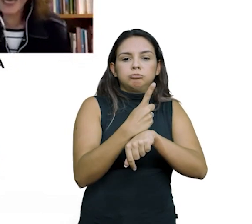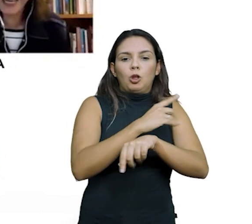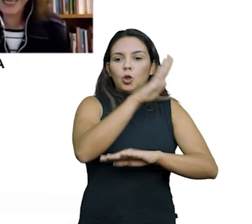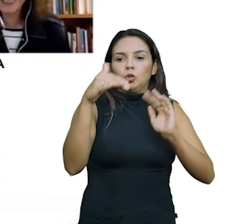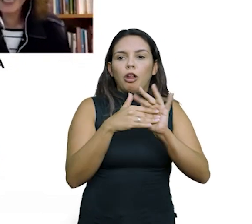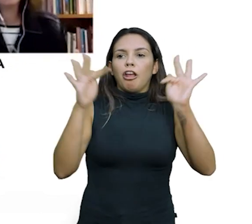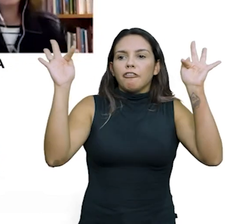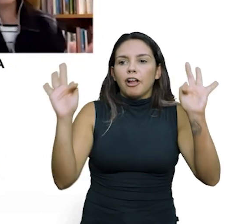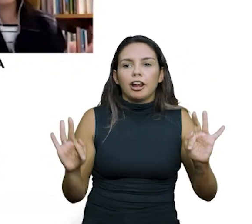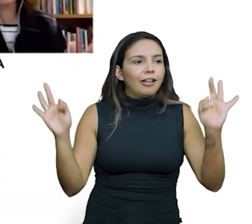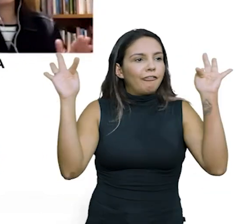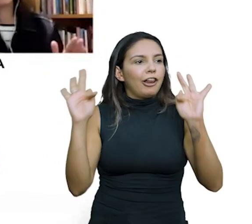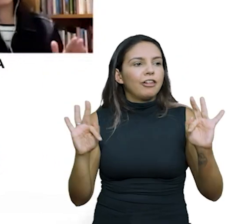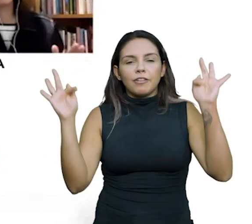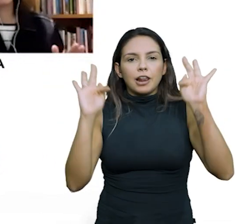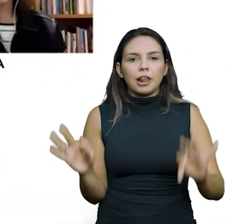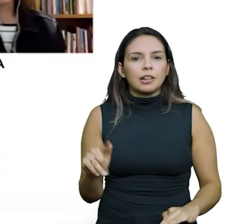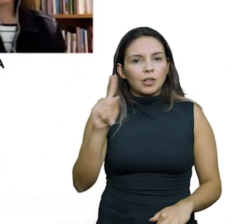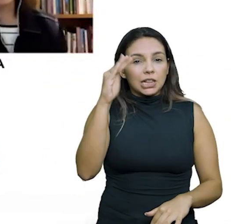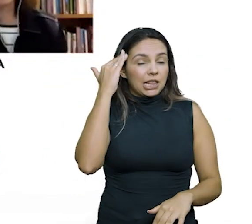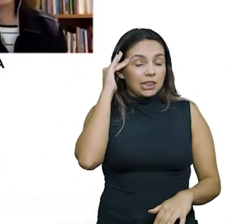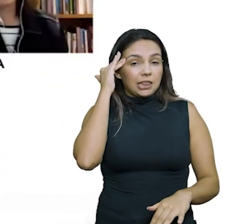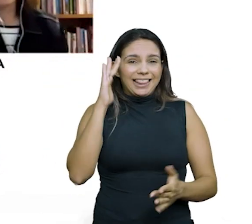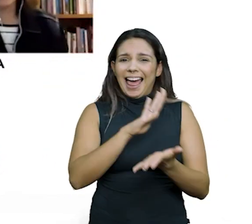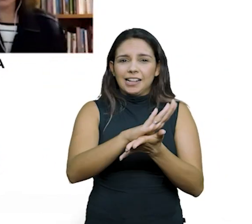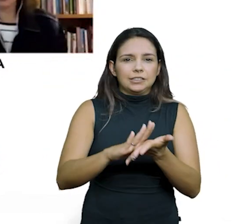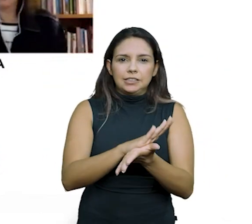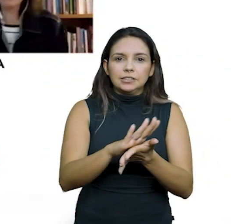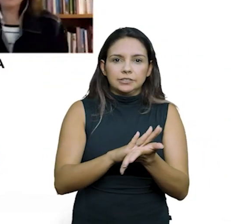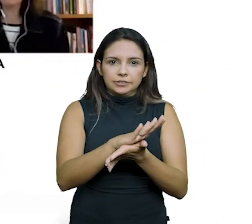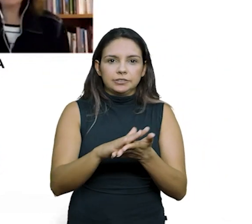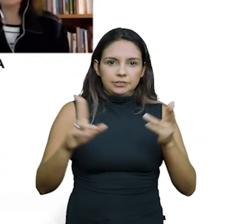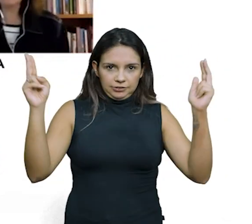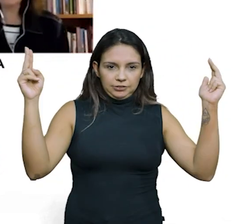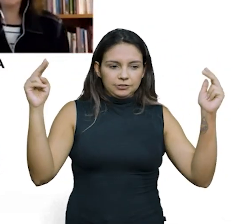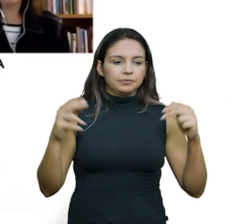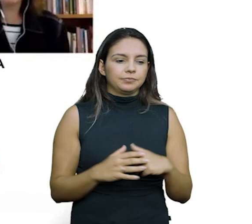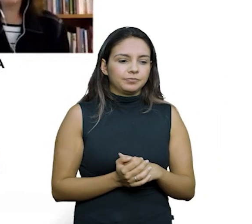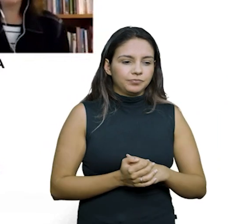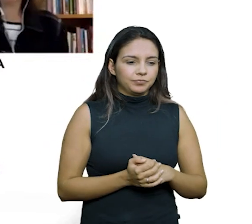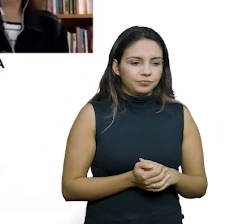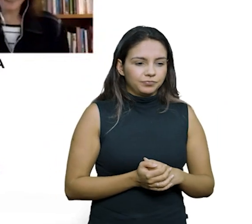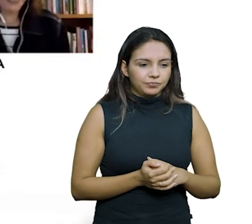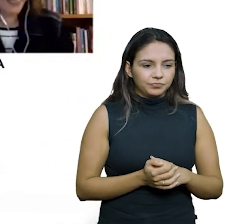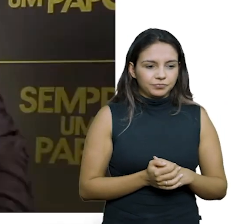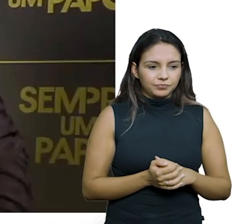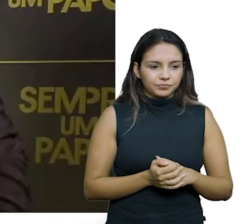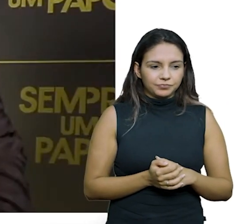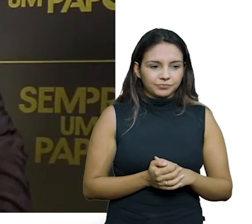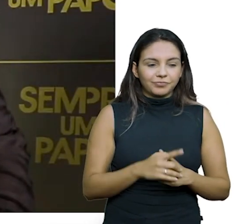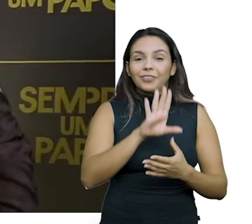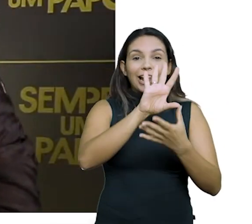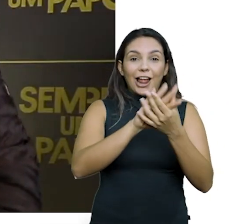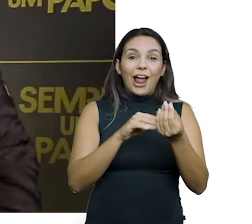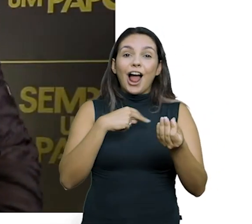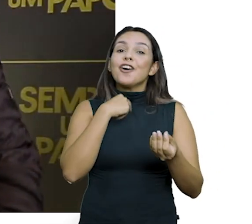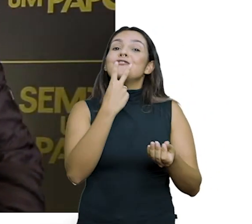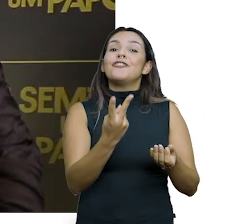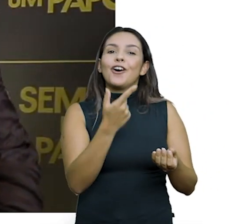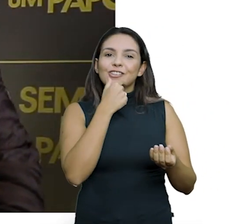Quem é feliz o tempo todo não está entendendo nada, Afonso. Nada. Eu sei imitar ele. Ele é